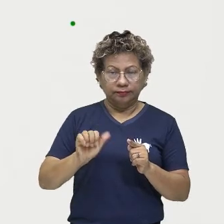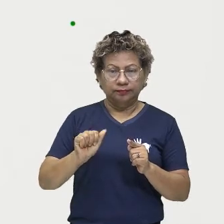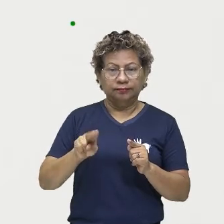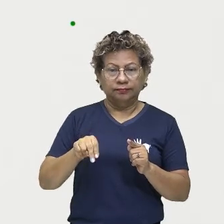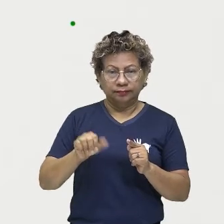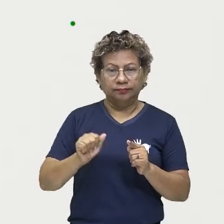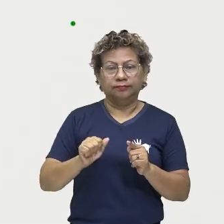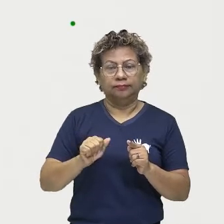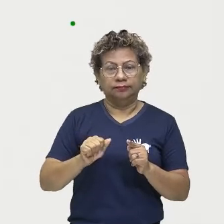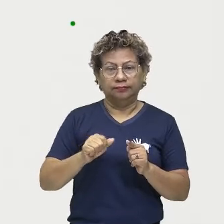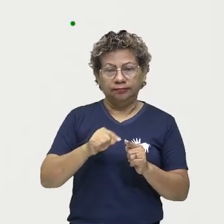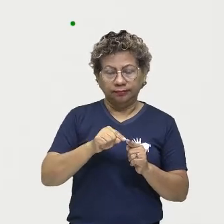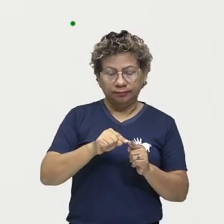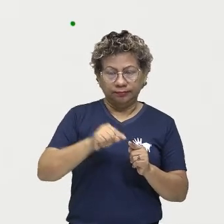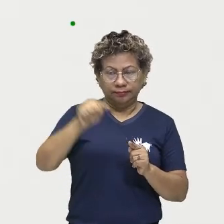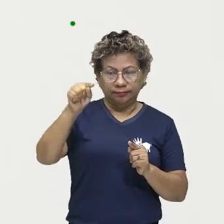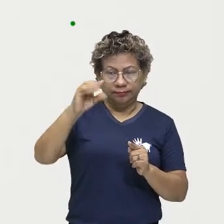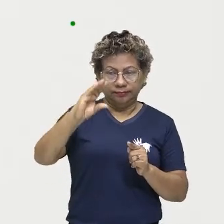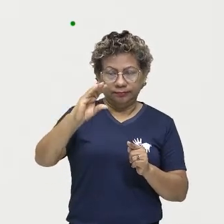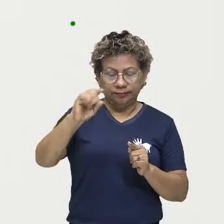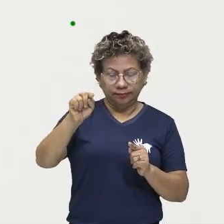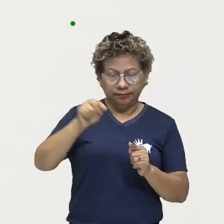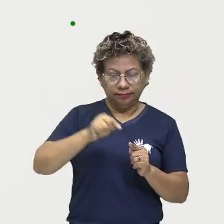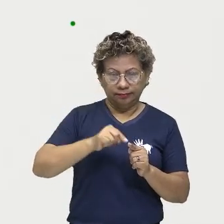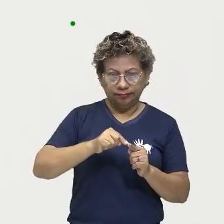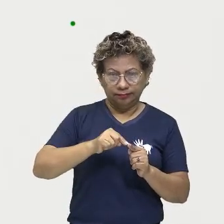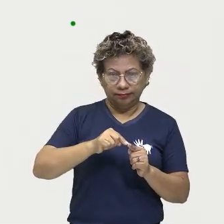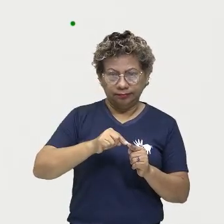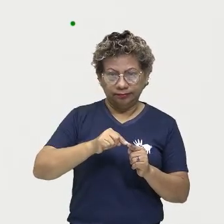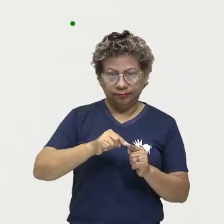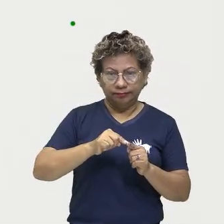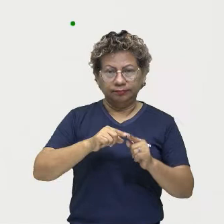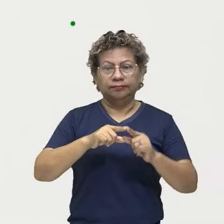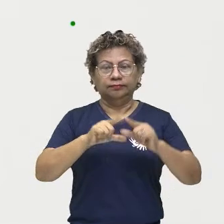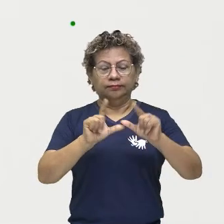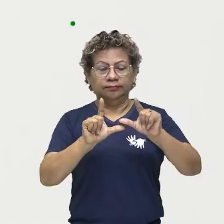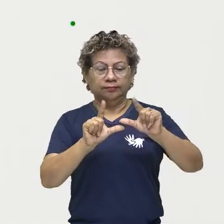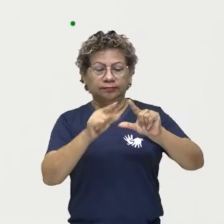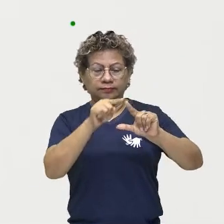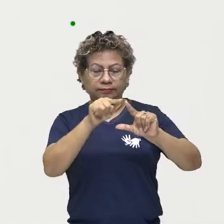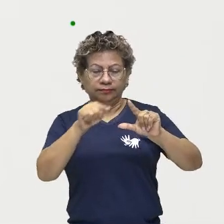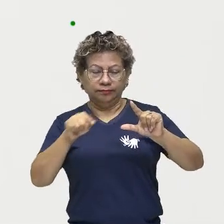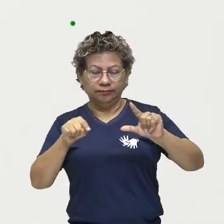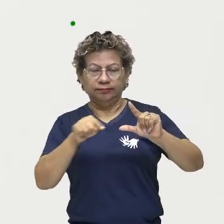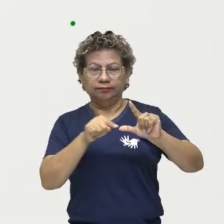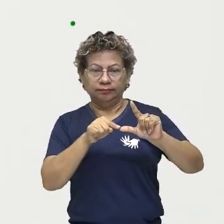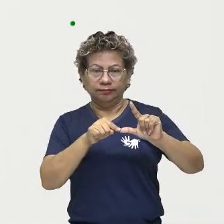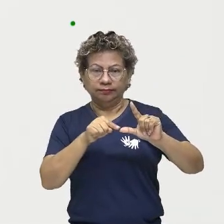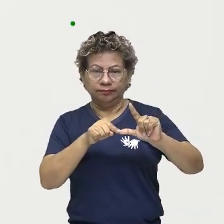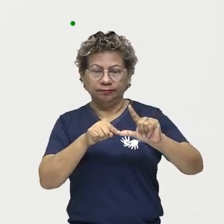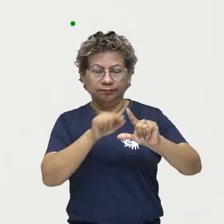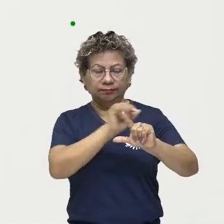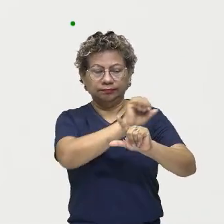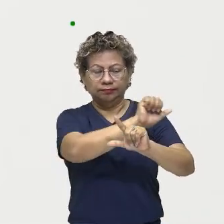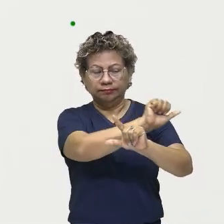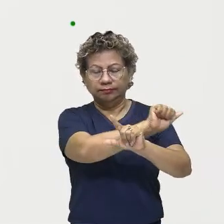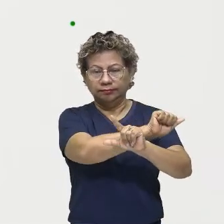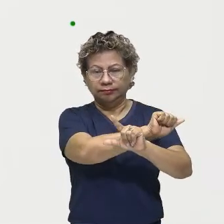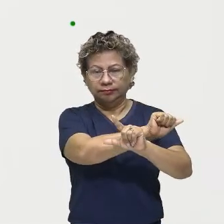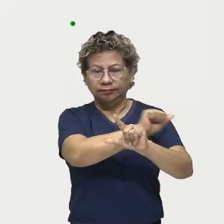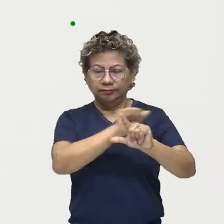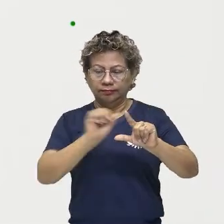ao vértice C, saiu do vértice C, até o ponto médio, que é chamado de M1, ao lado